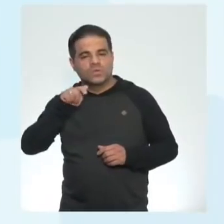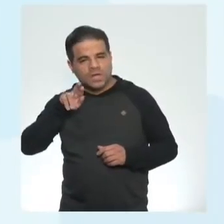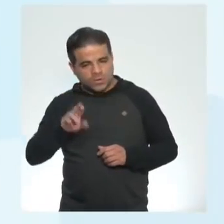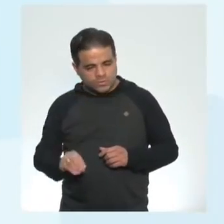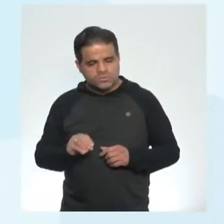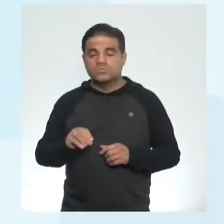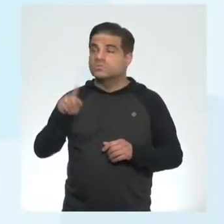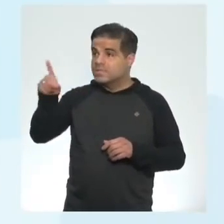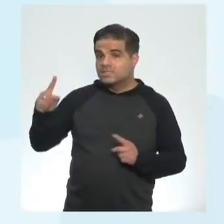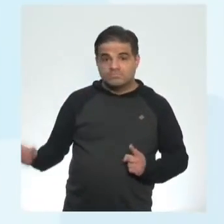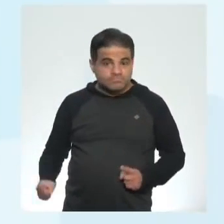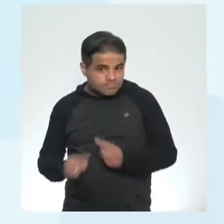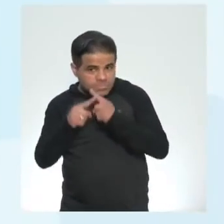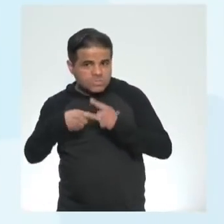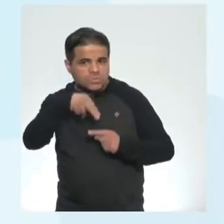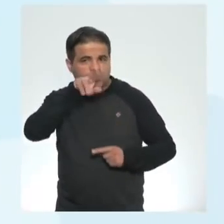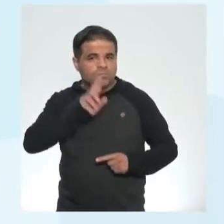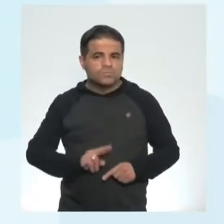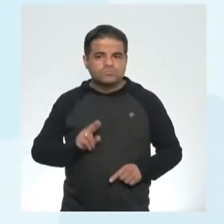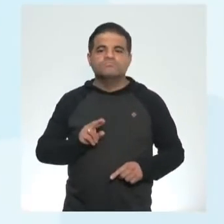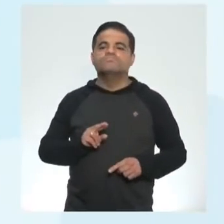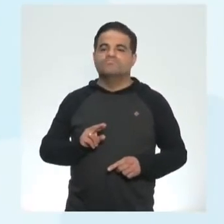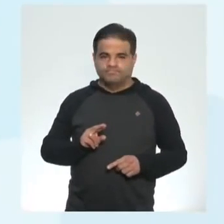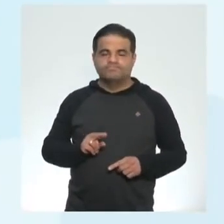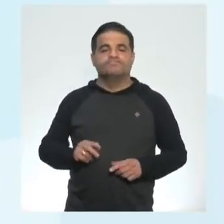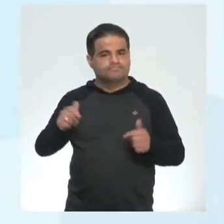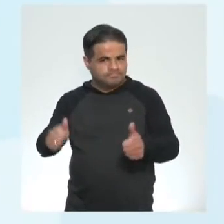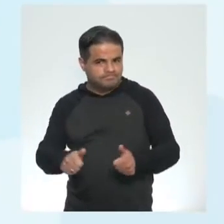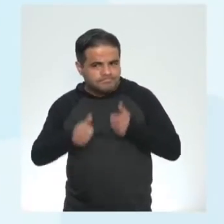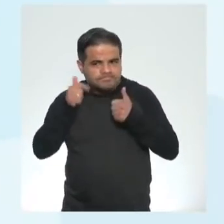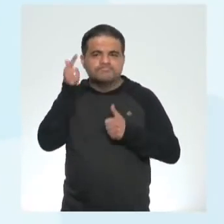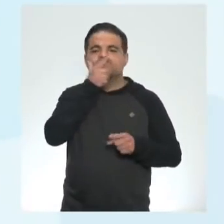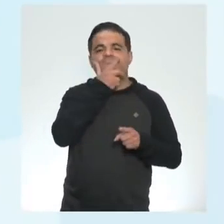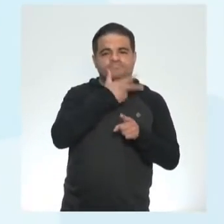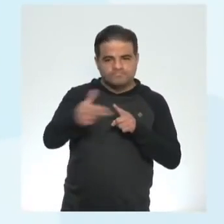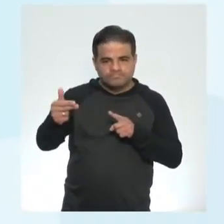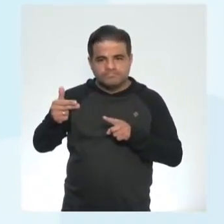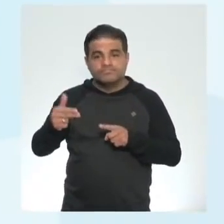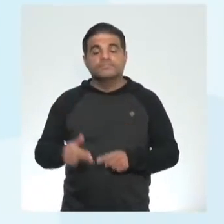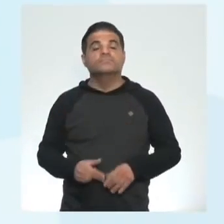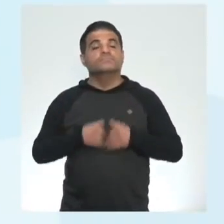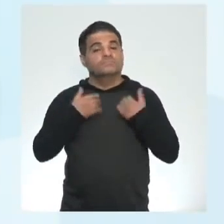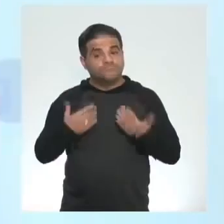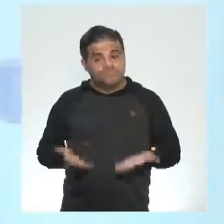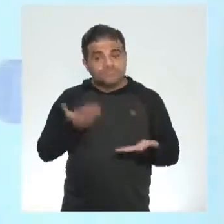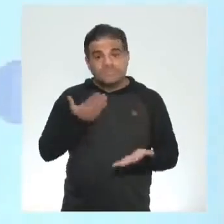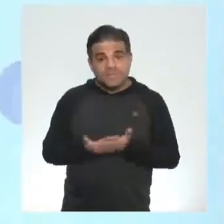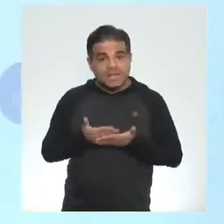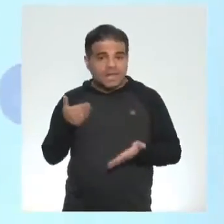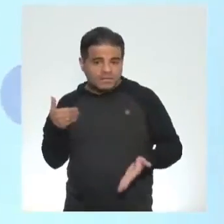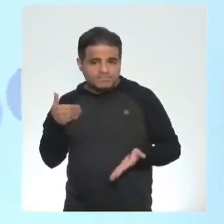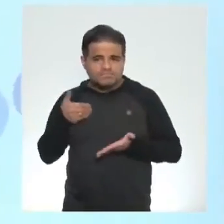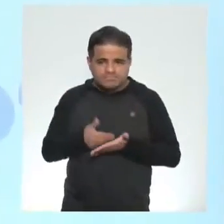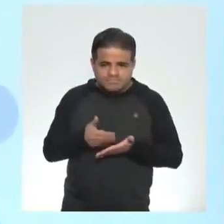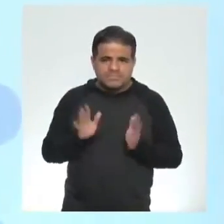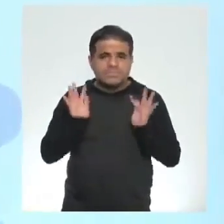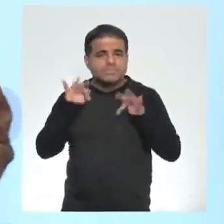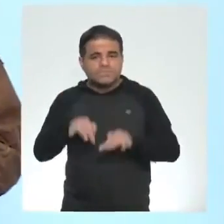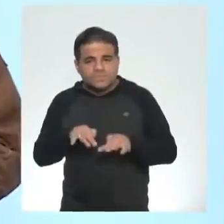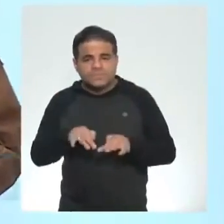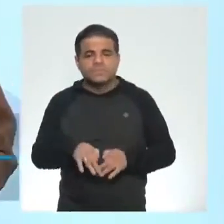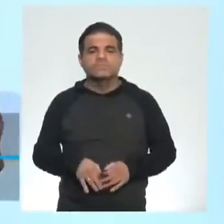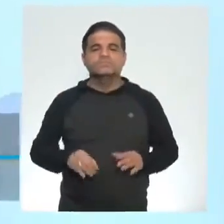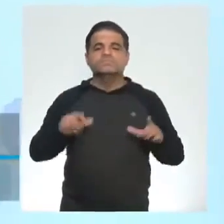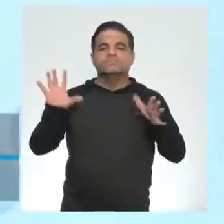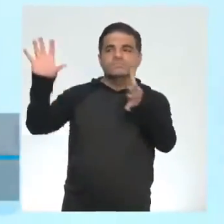batalha, os russos levaram a melhor. Então, galerinha, a aula está no fim. Mas